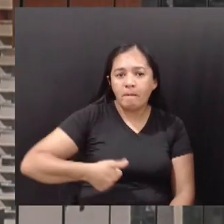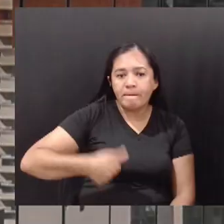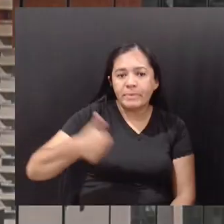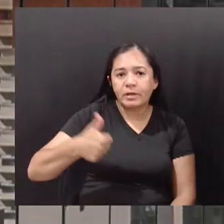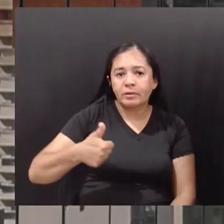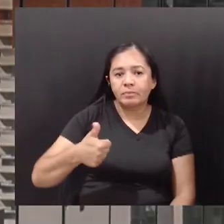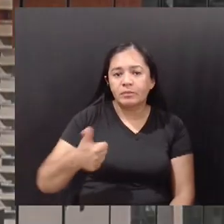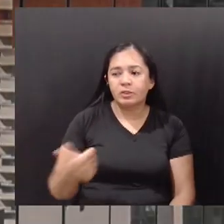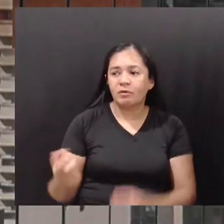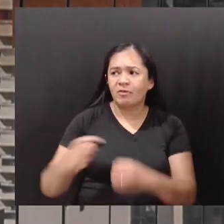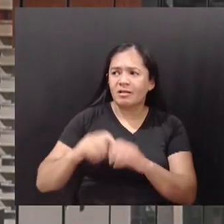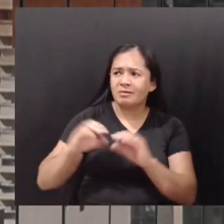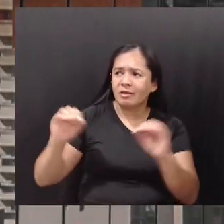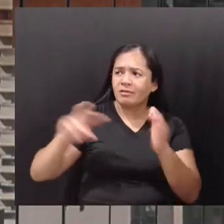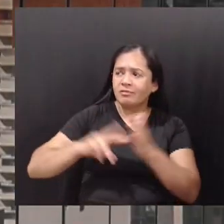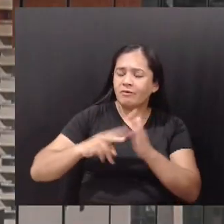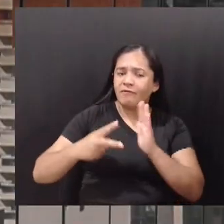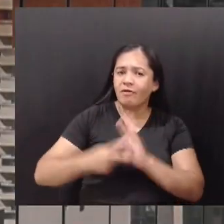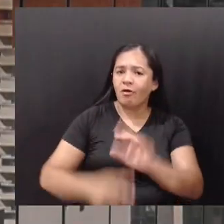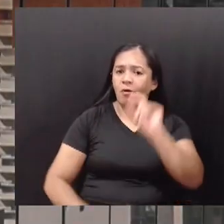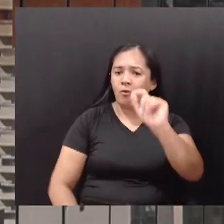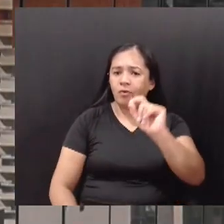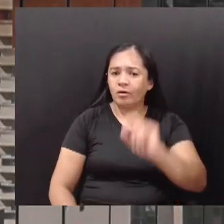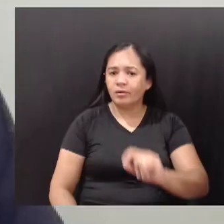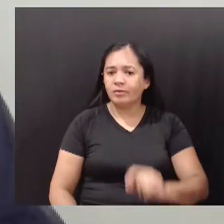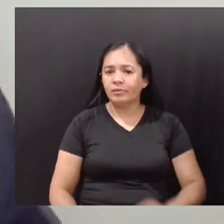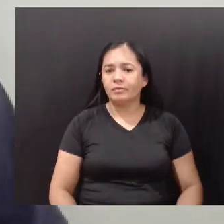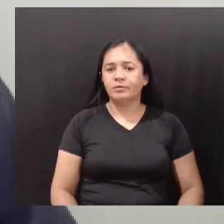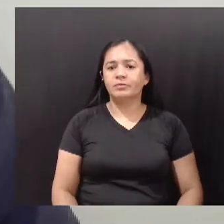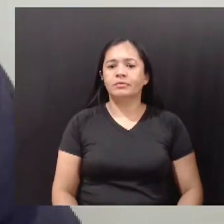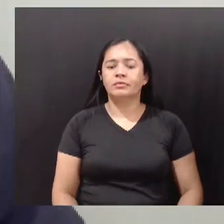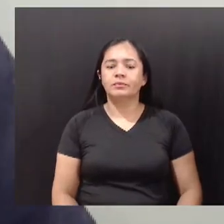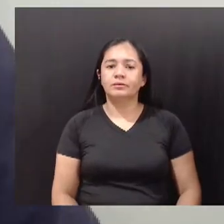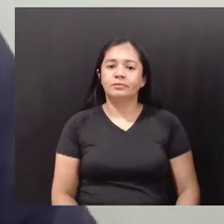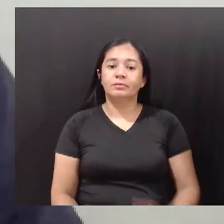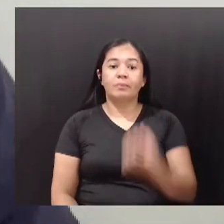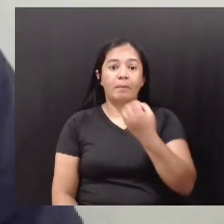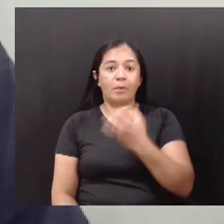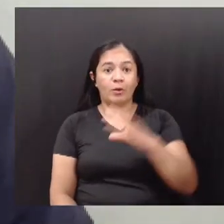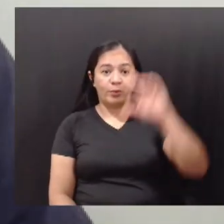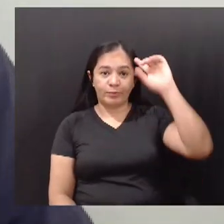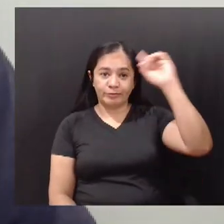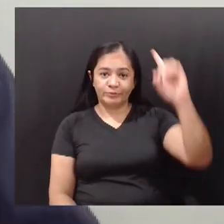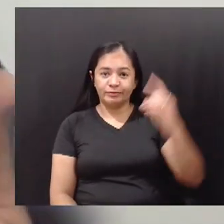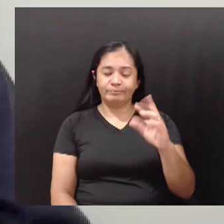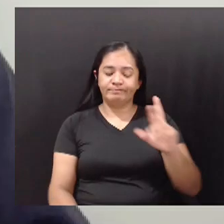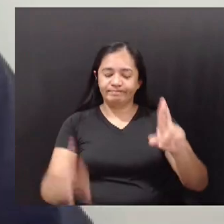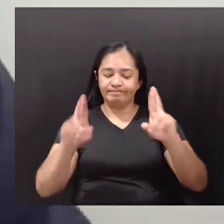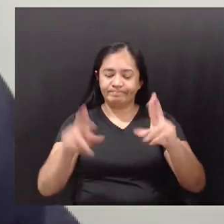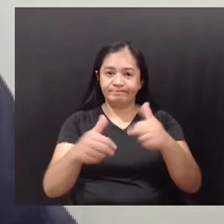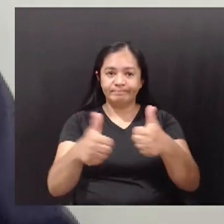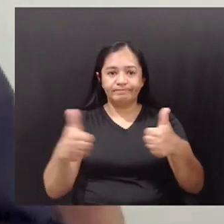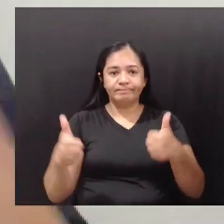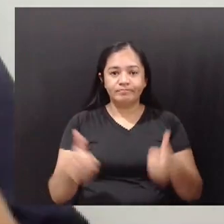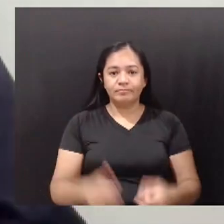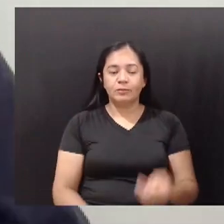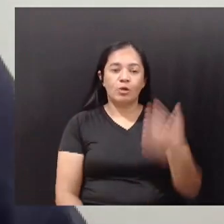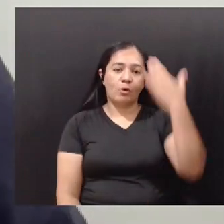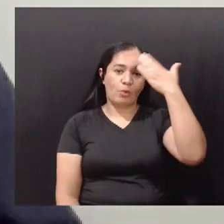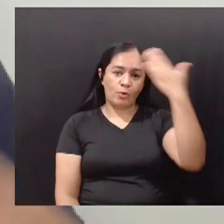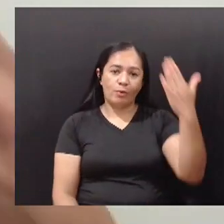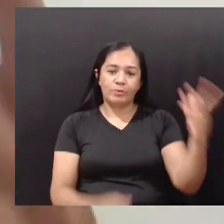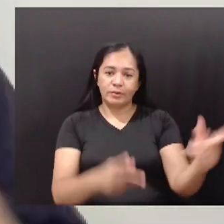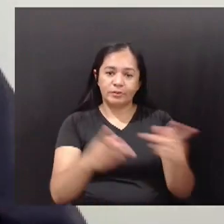que significa isso? Bom dia, espero que esteja muito bem. Muito obrigado pelo convite para